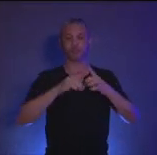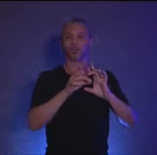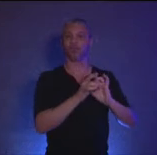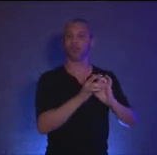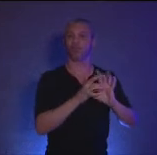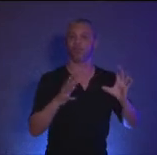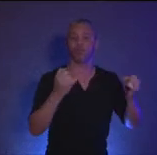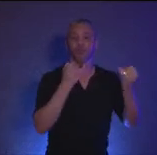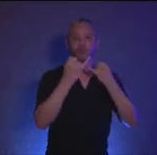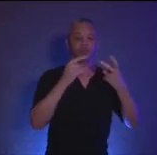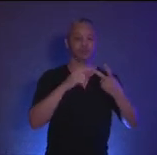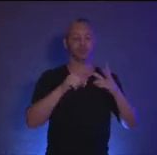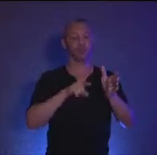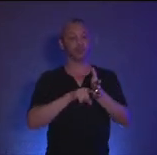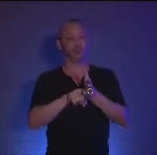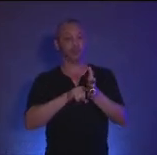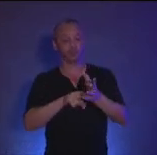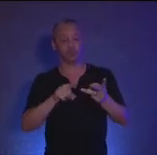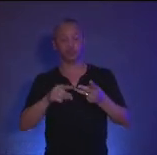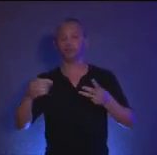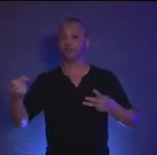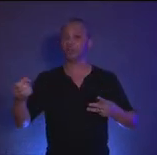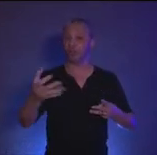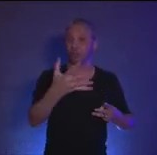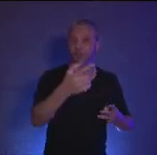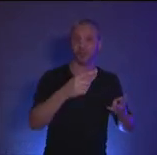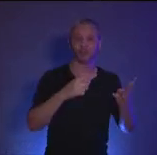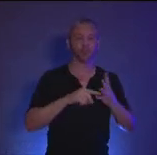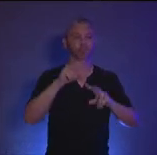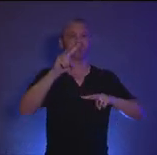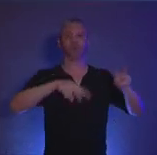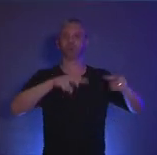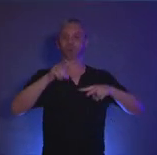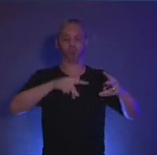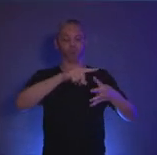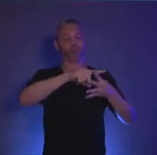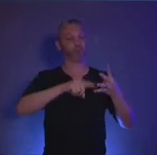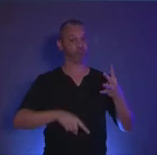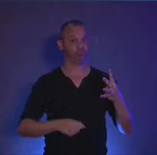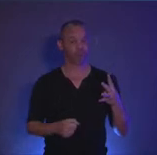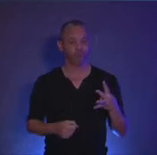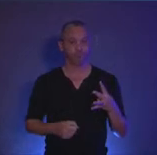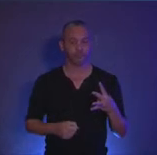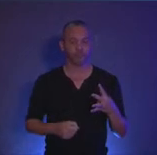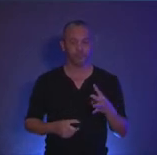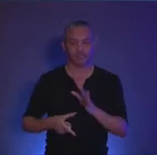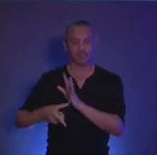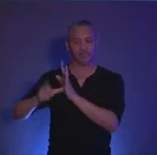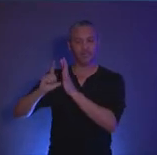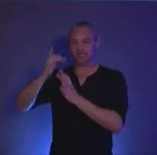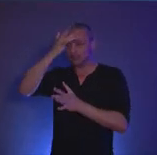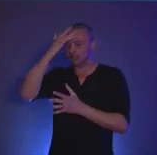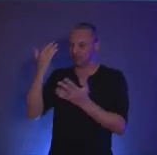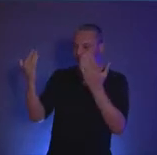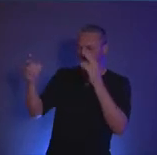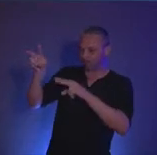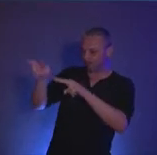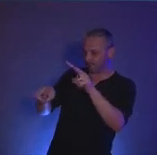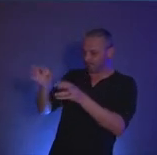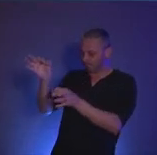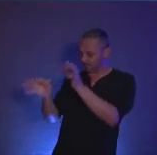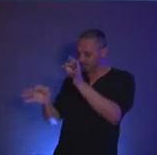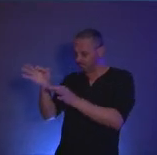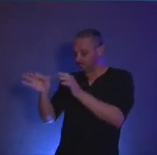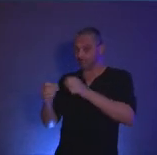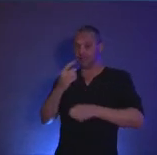abertos, investigação, inovação, experimentação e visualização. A gente teve um pré-júri que avaliou 115